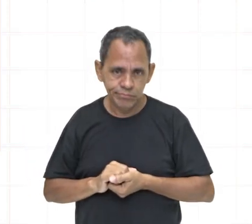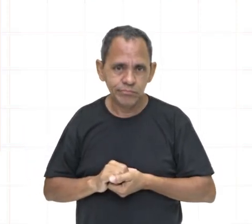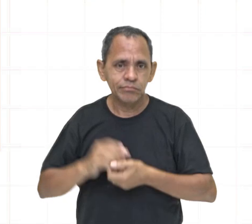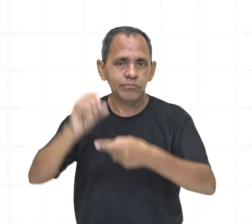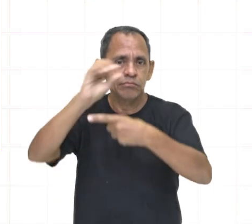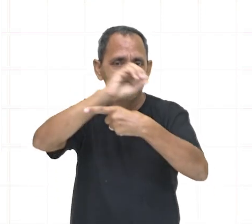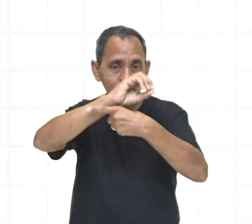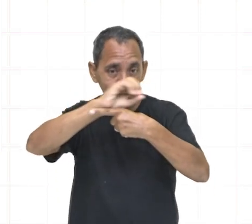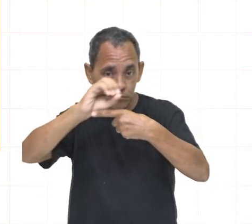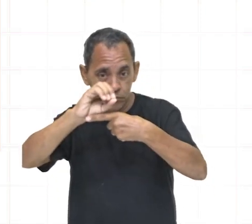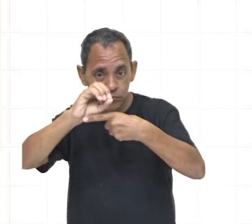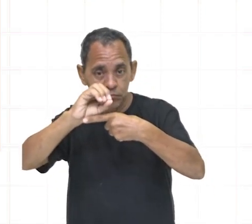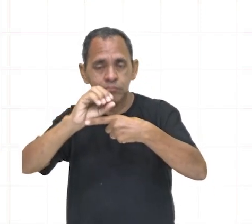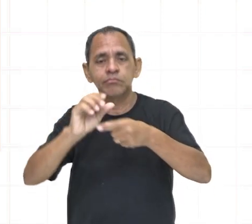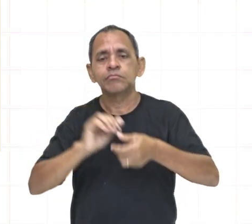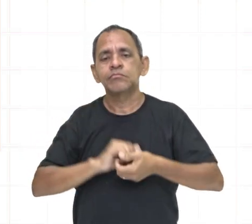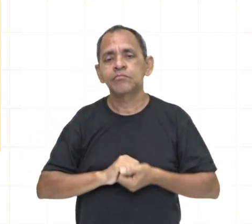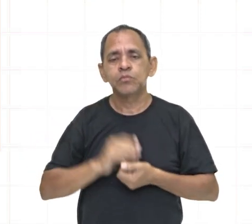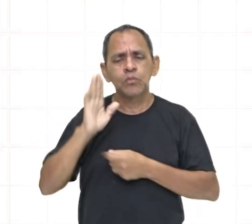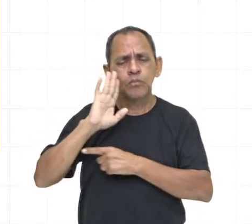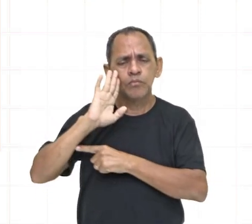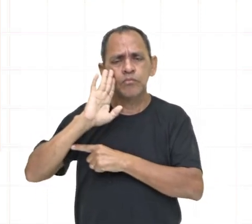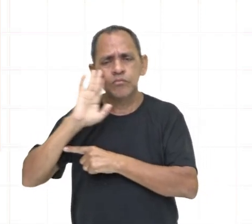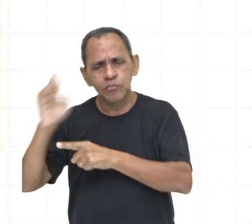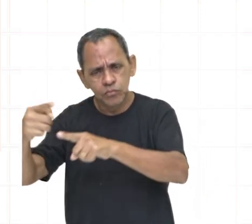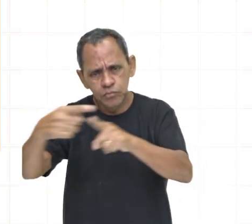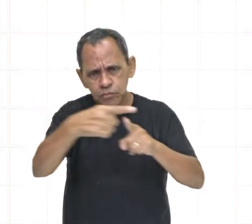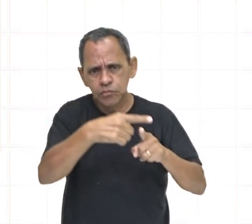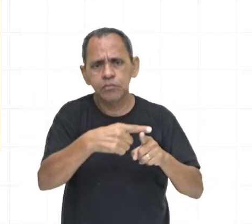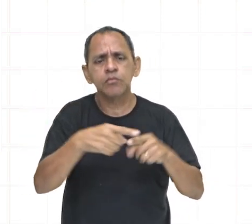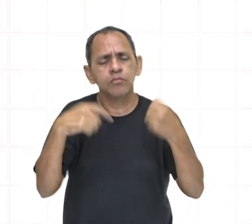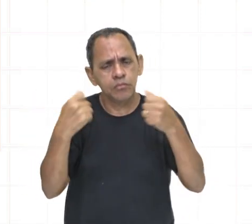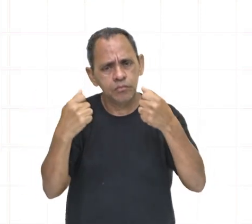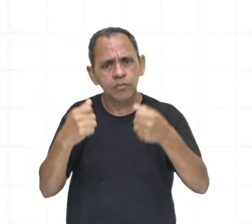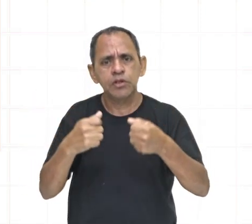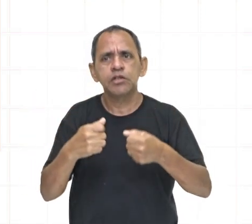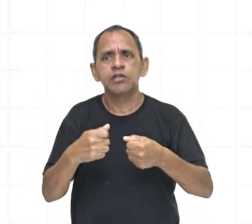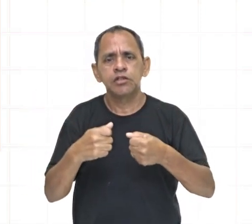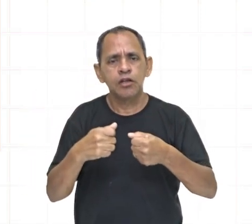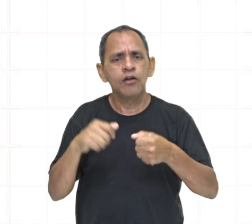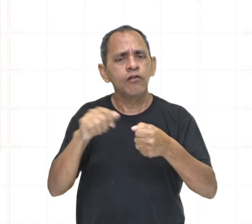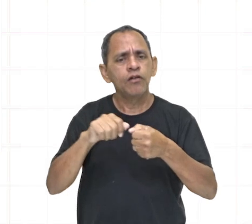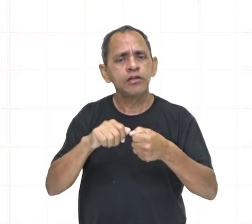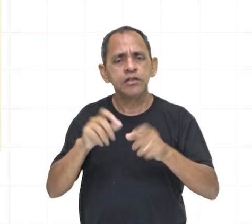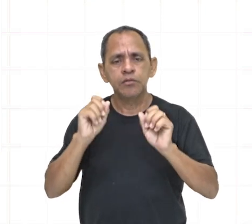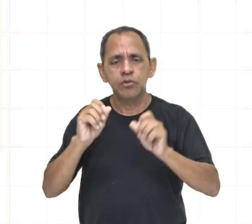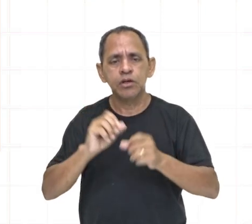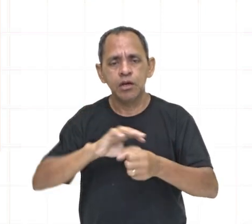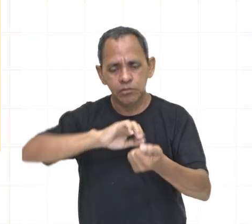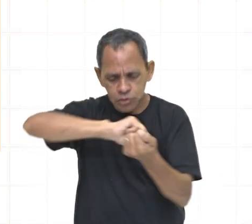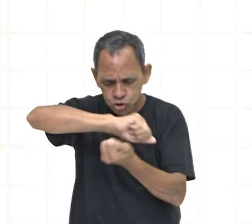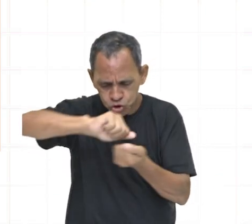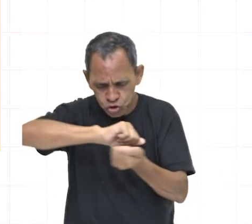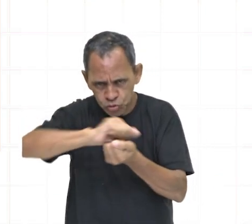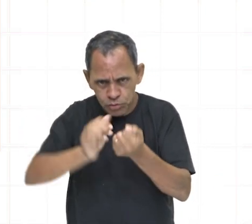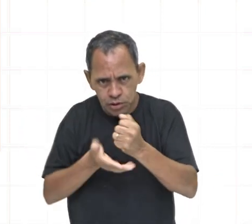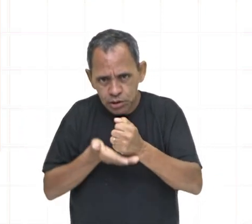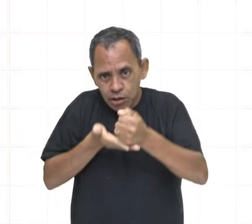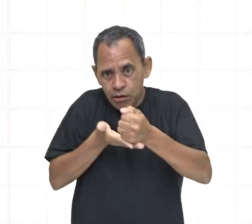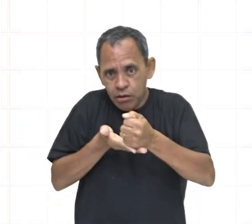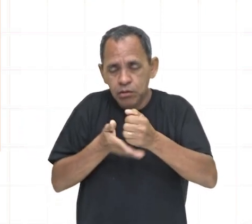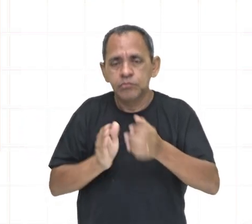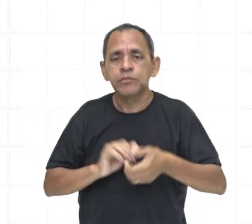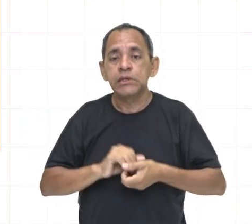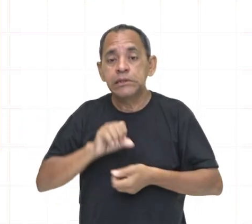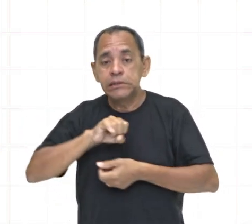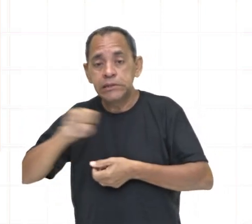isso é um dos principais fatores que tem que ser realizado, tá, gente? Por quê? A sustentabilidade. Se a gente não